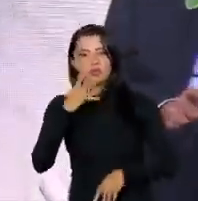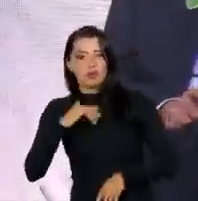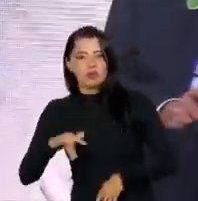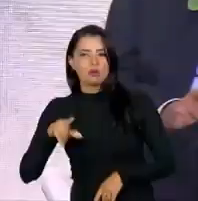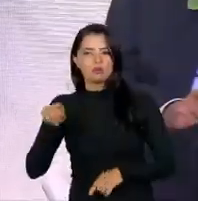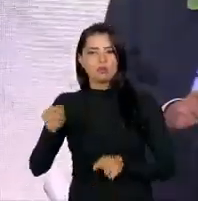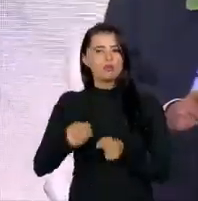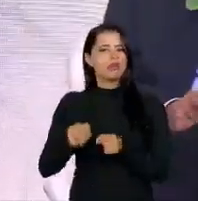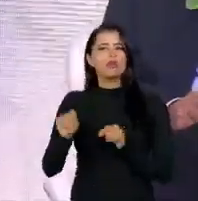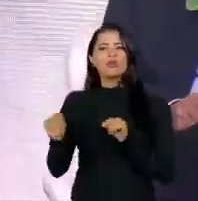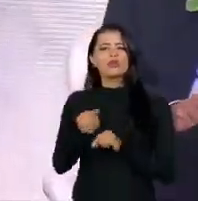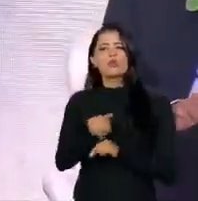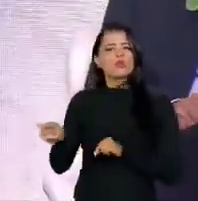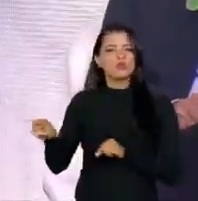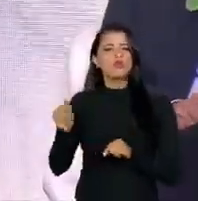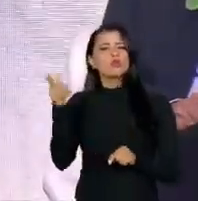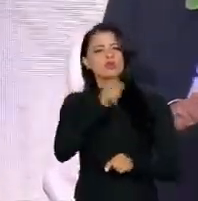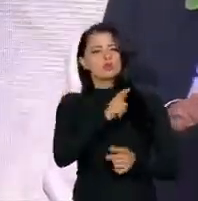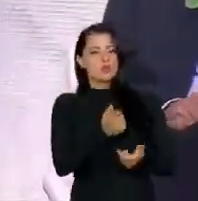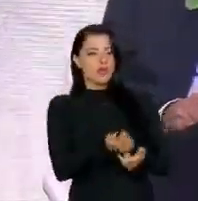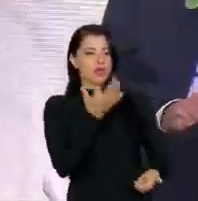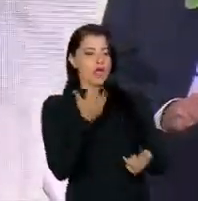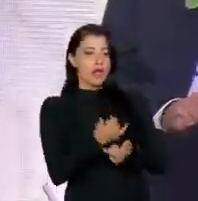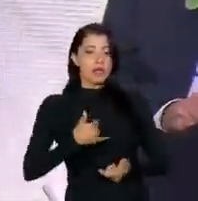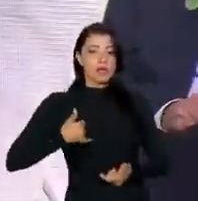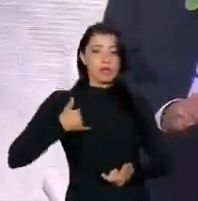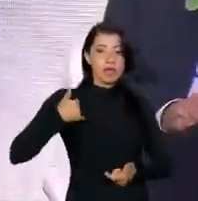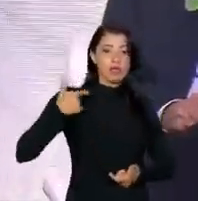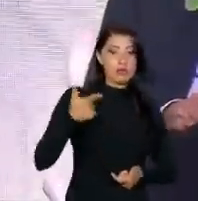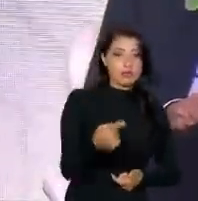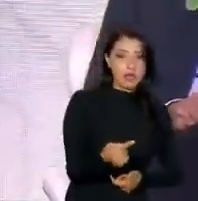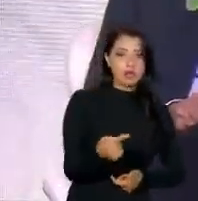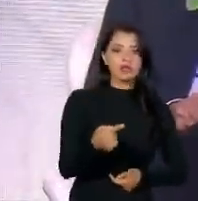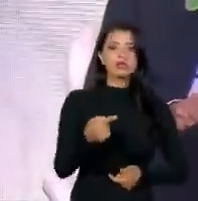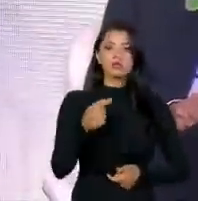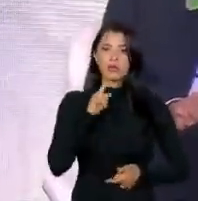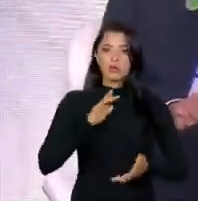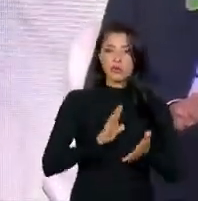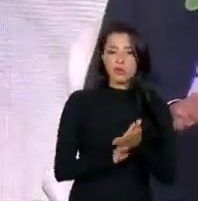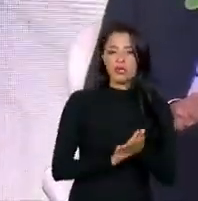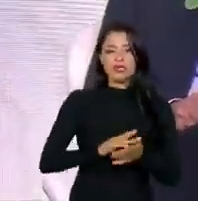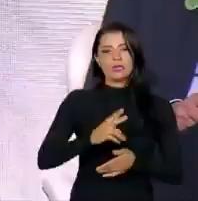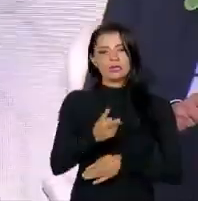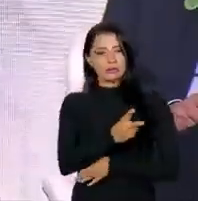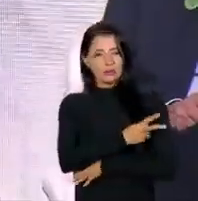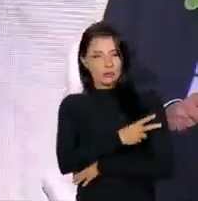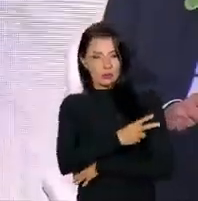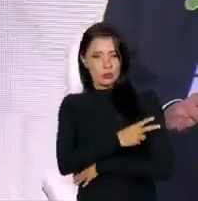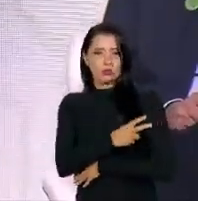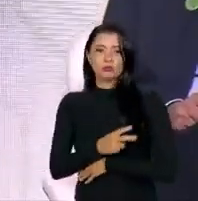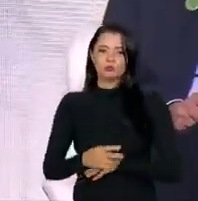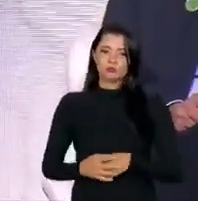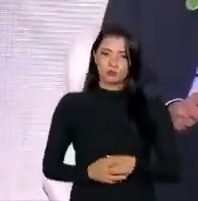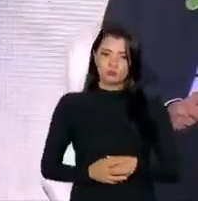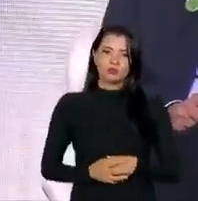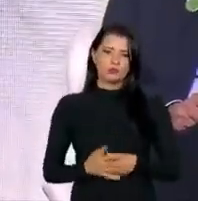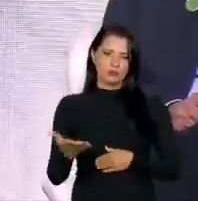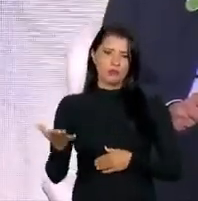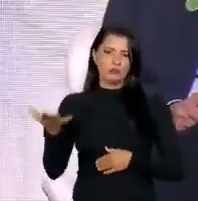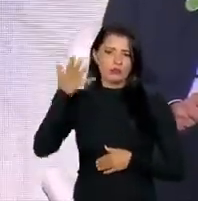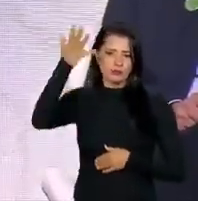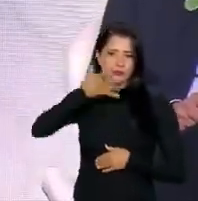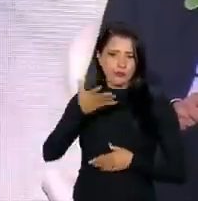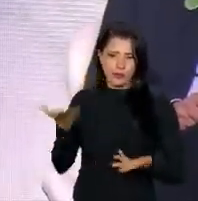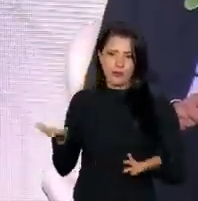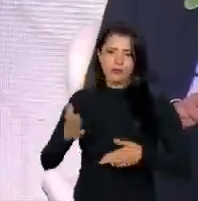que essas crianças sejam alfabetizadas quando ela completa 7 anos de idade, no segundo ano do ensino fundamental. Acabamos de ouvir